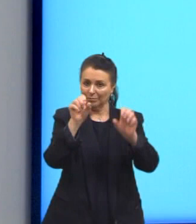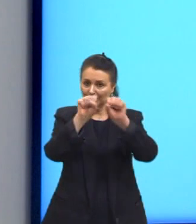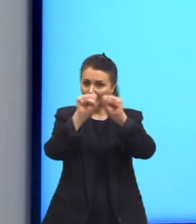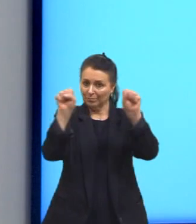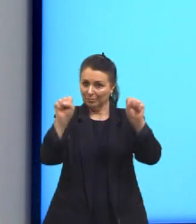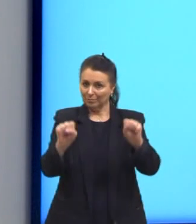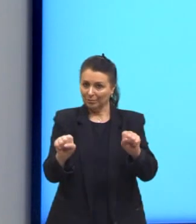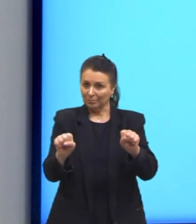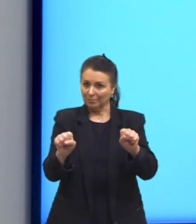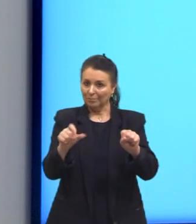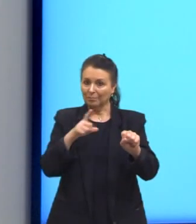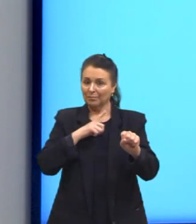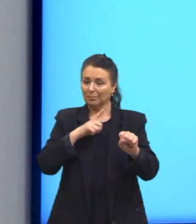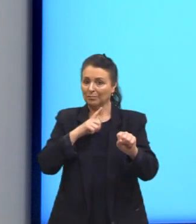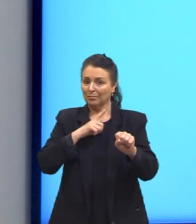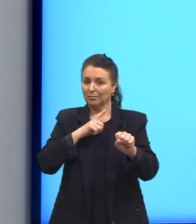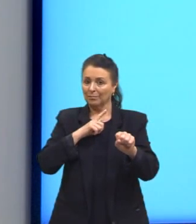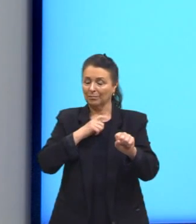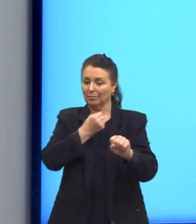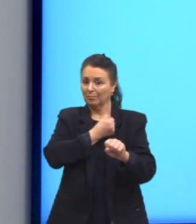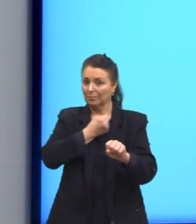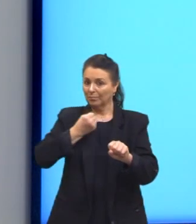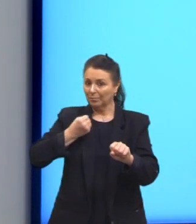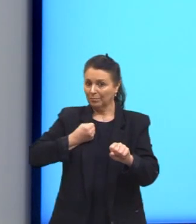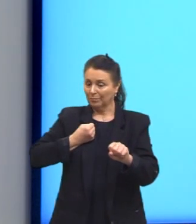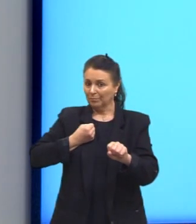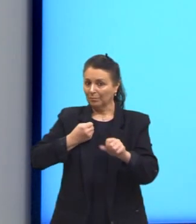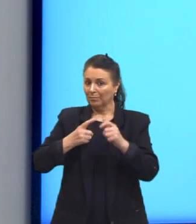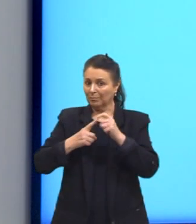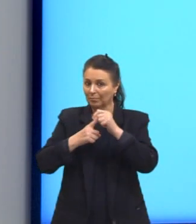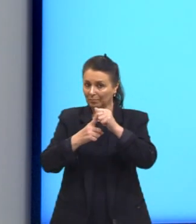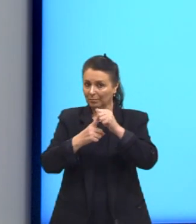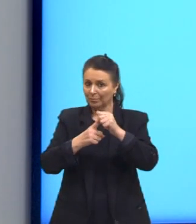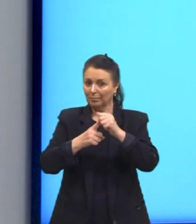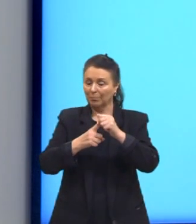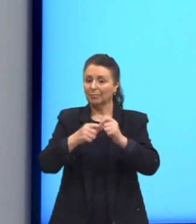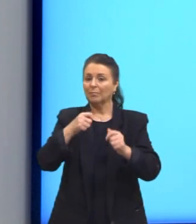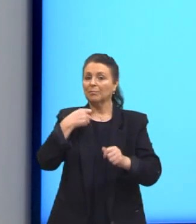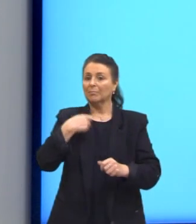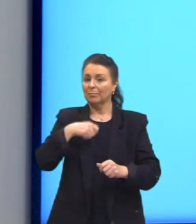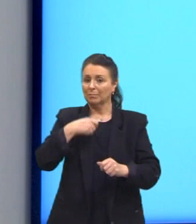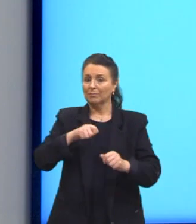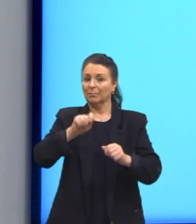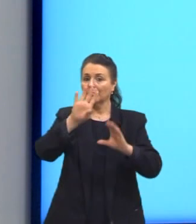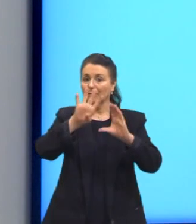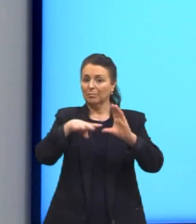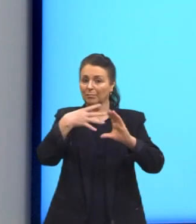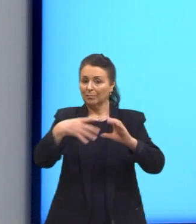Mas quando a gente fala, então, em determinante, a gente precisa ter uma matriz quadrada. Então a gente